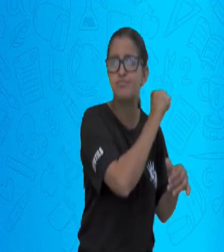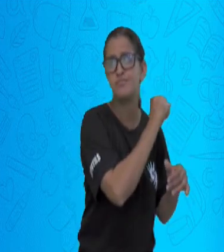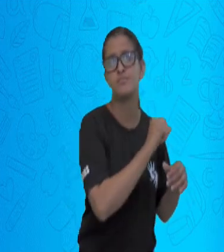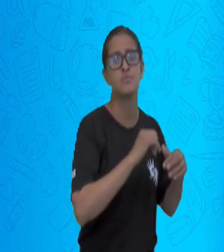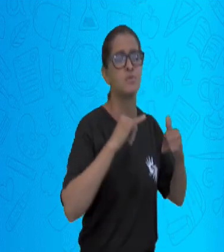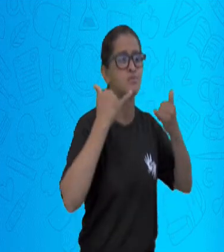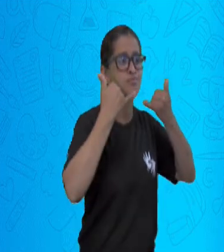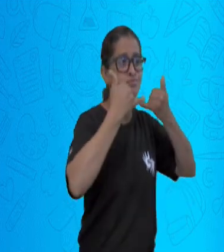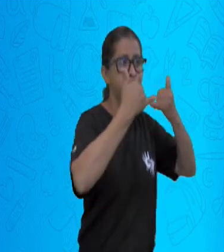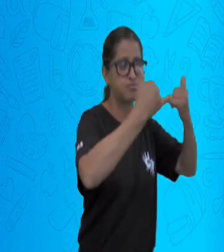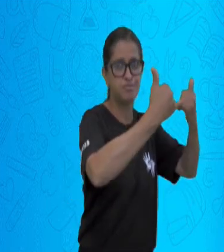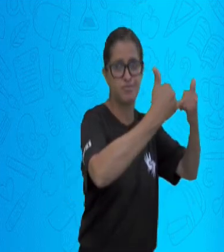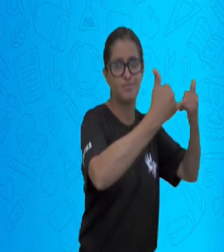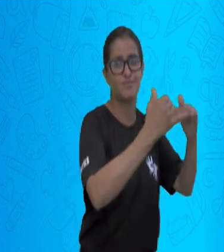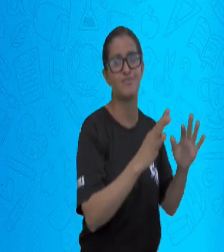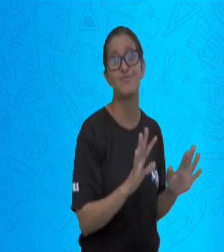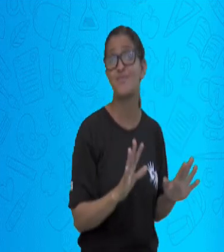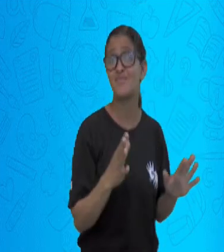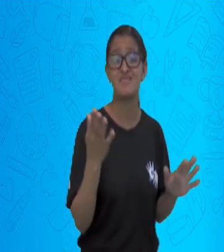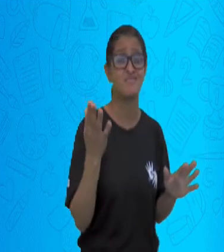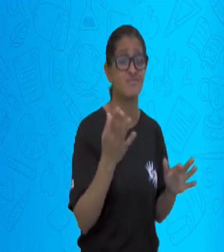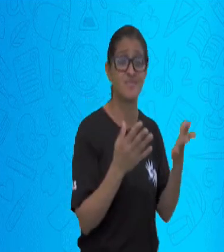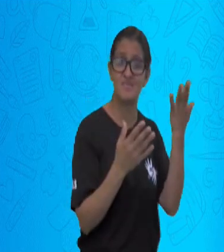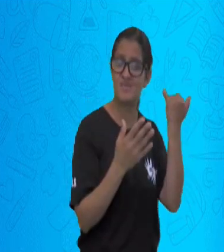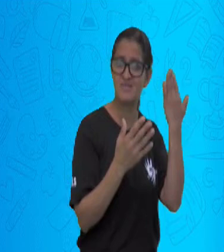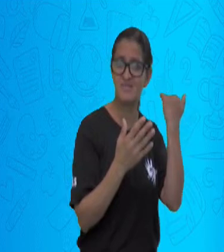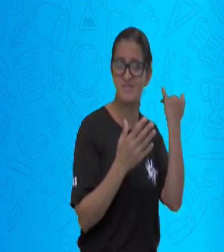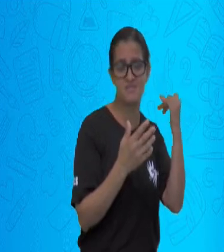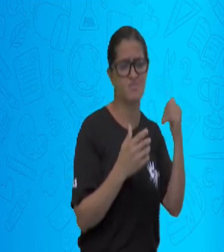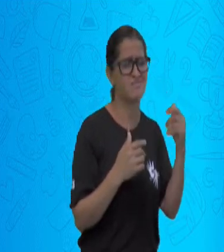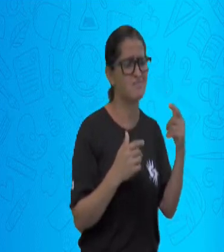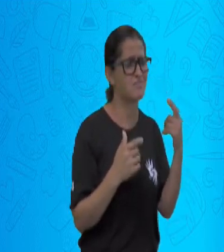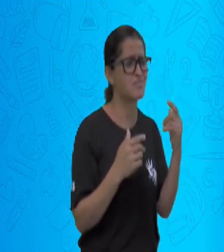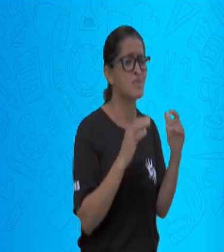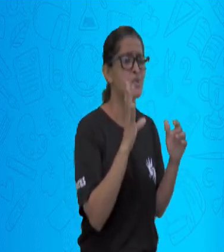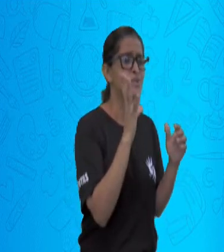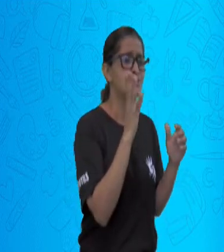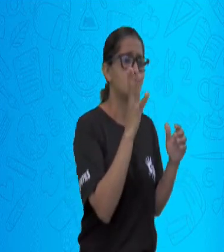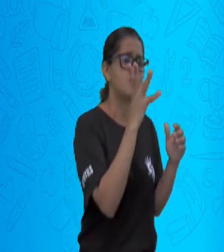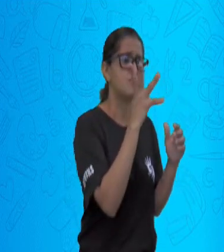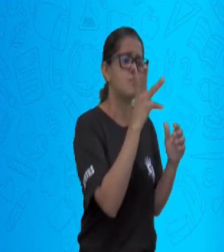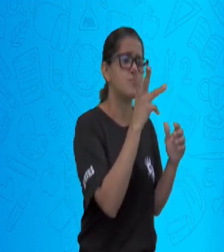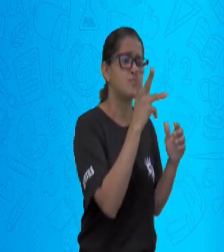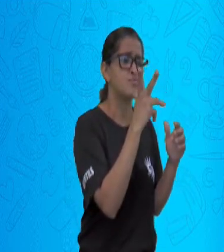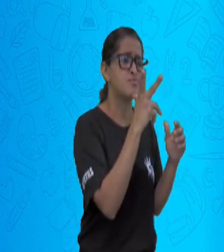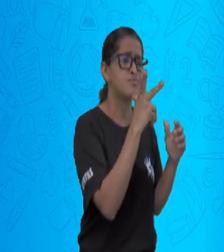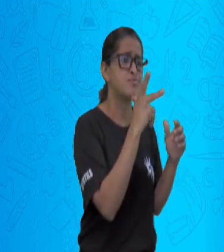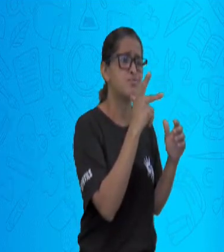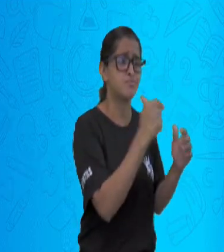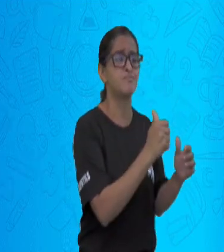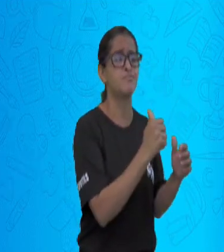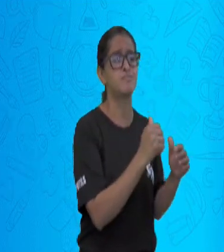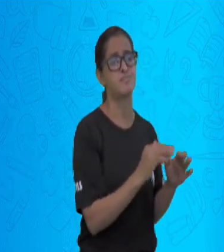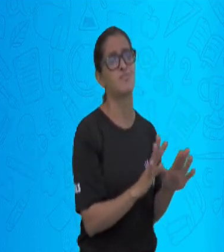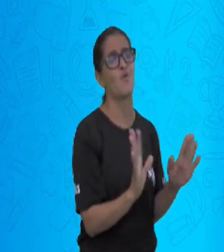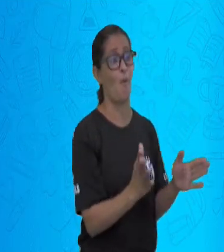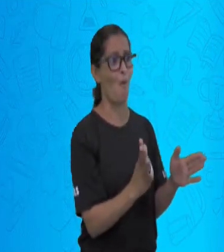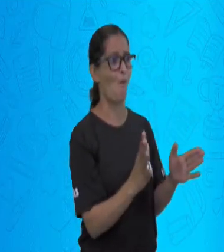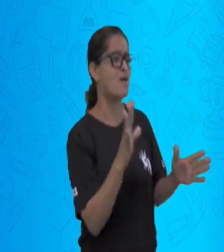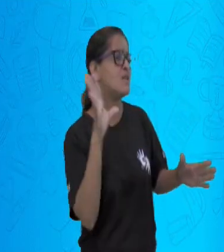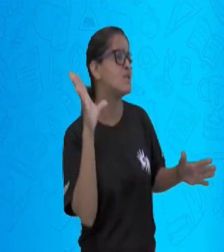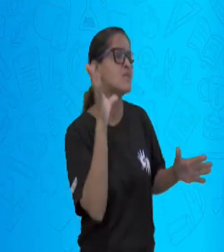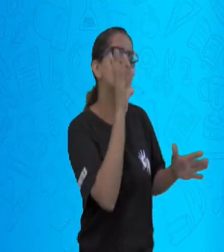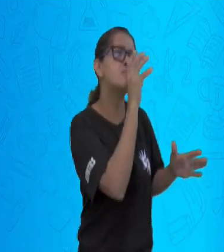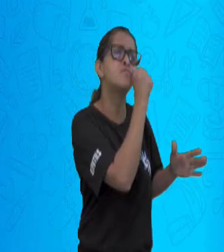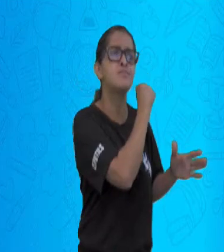às informações. Antigamente, quando não se tinha uma internet boa, né, a gente não tinha tanta informação rápida,